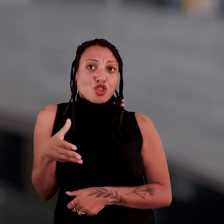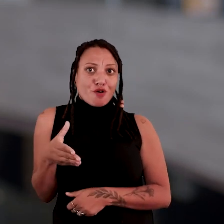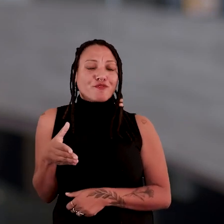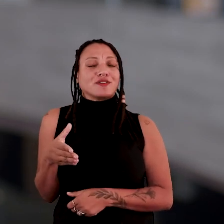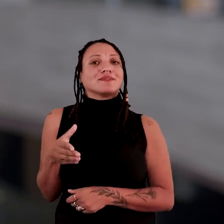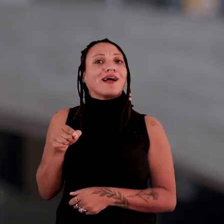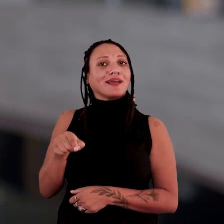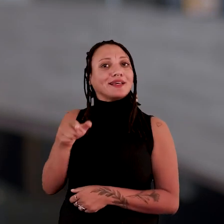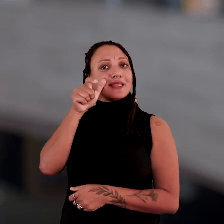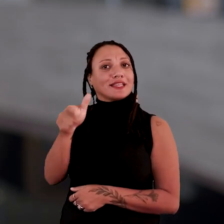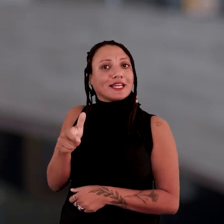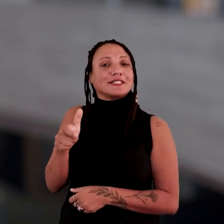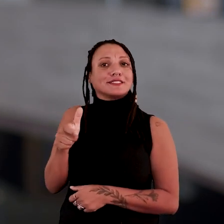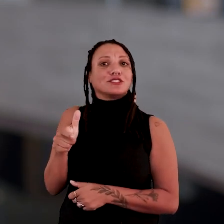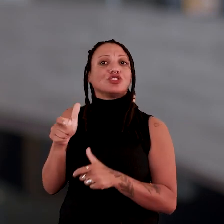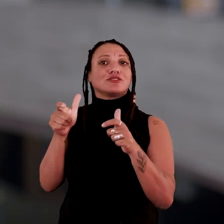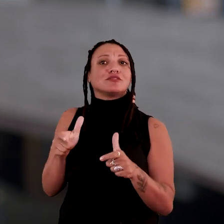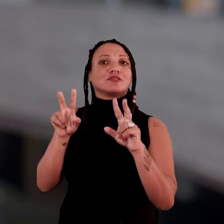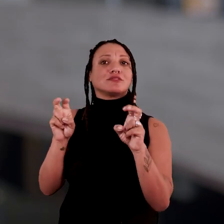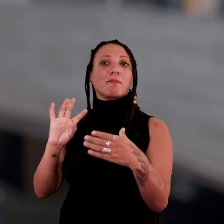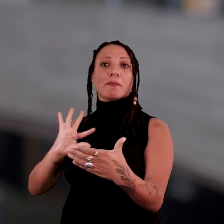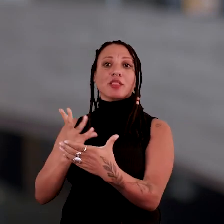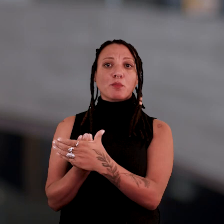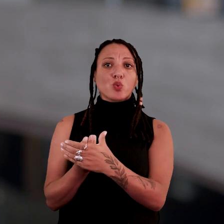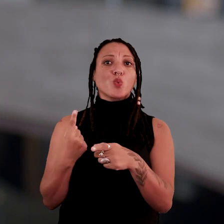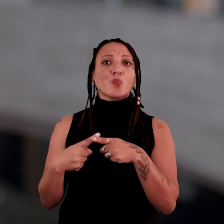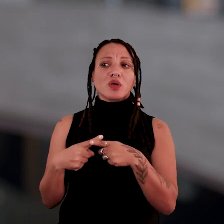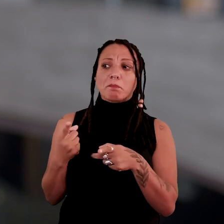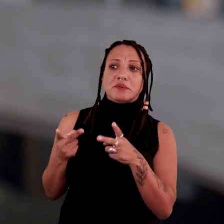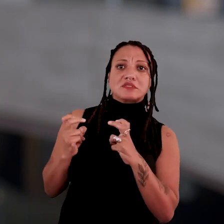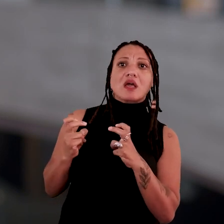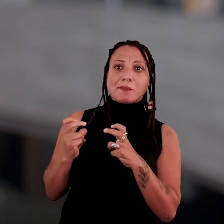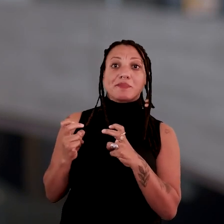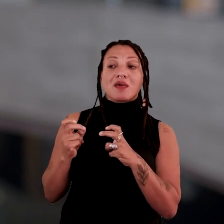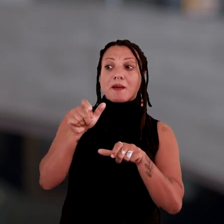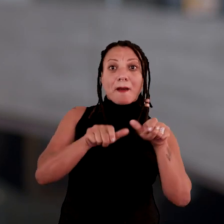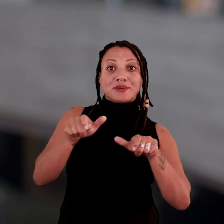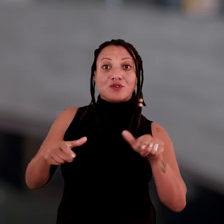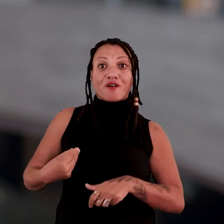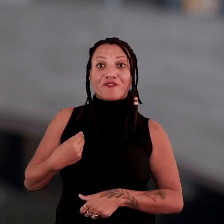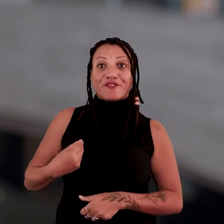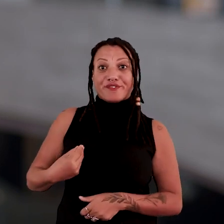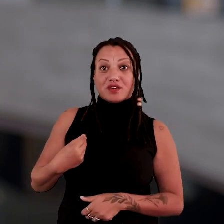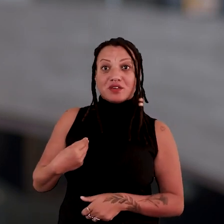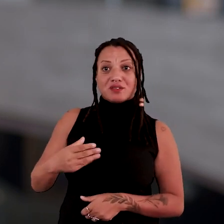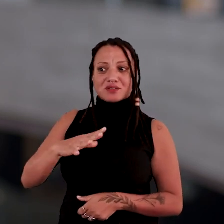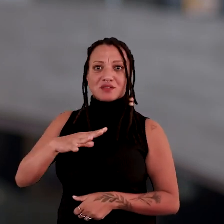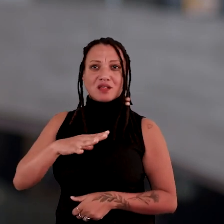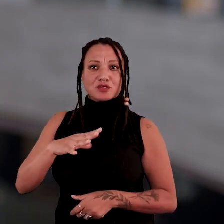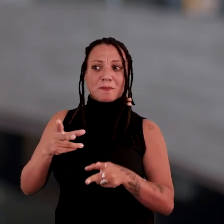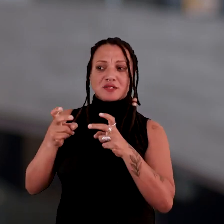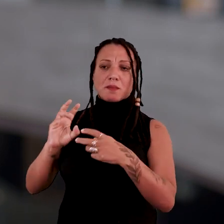da cidade uma percepção de patrimônio na qual ela não é formalizada de uma maneira tão ampla assim dentro do